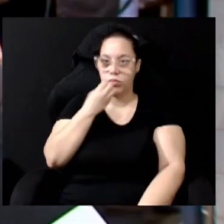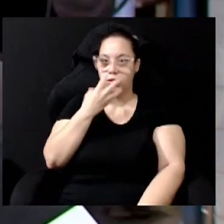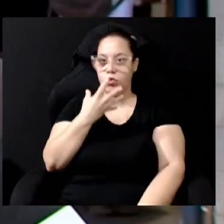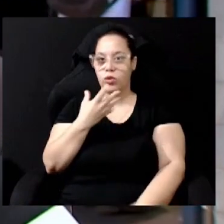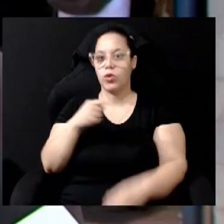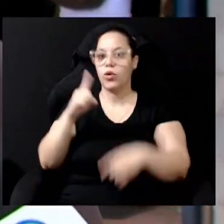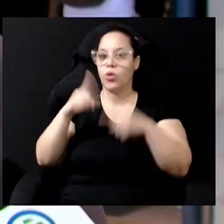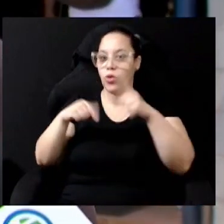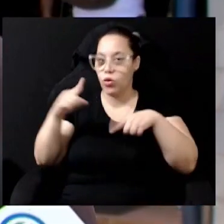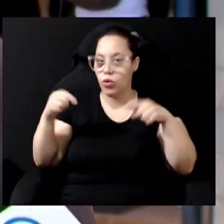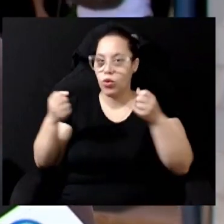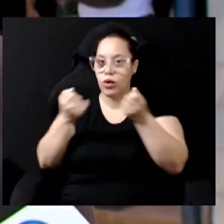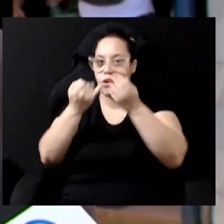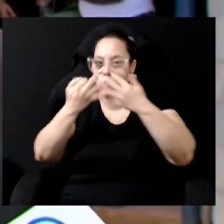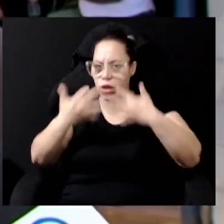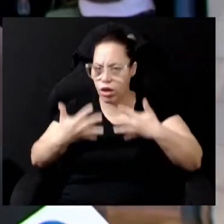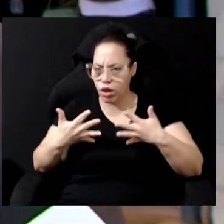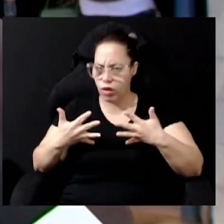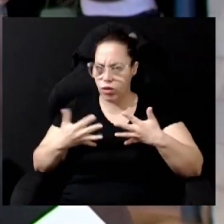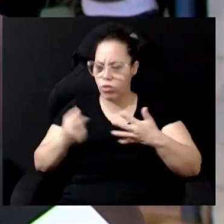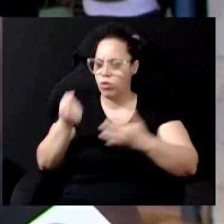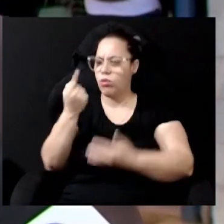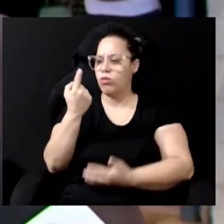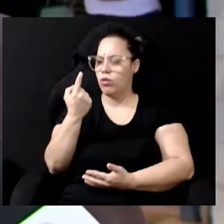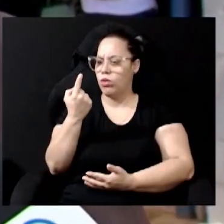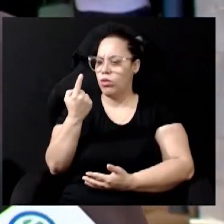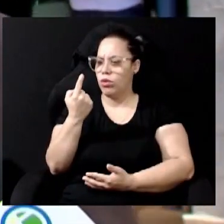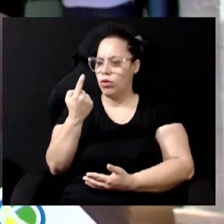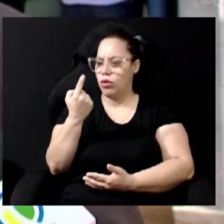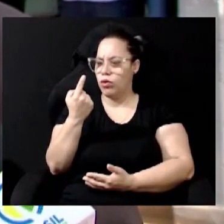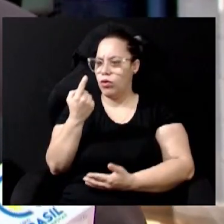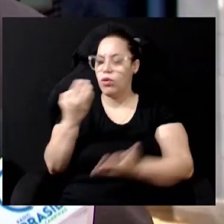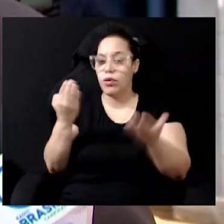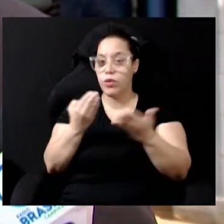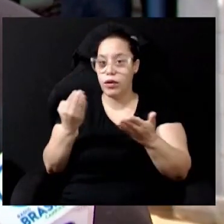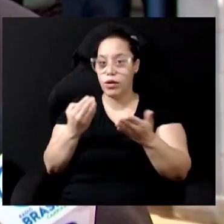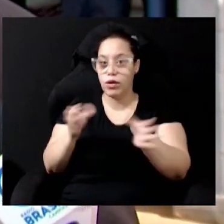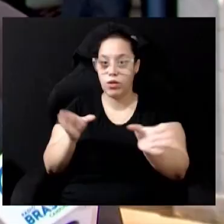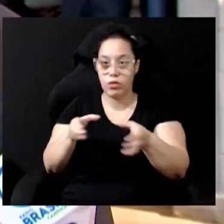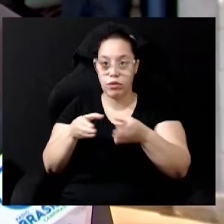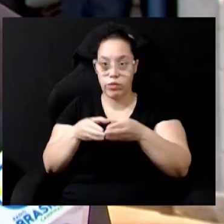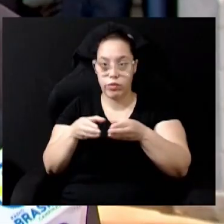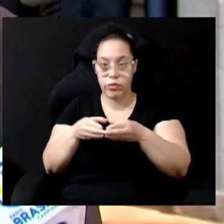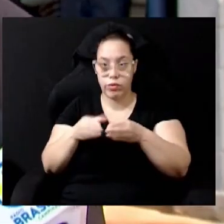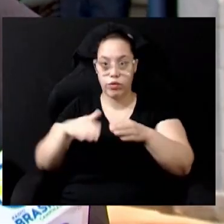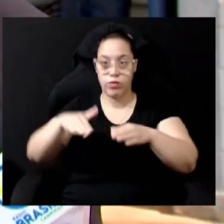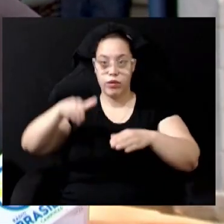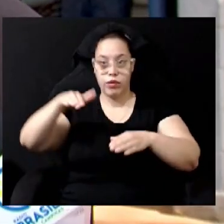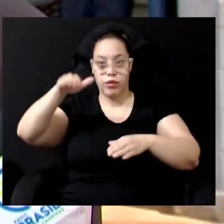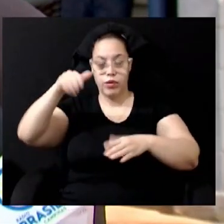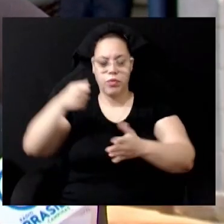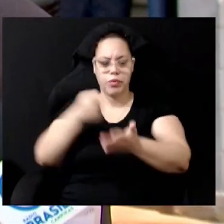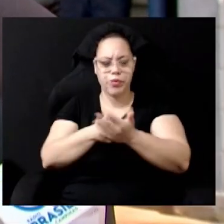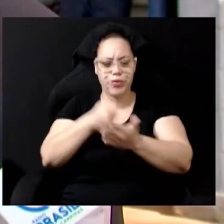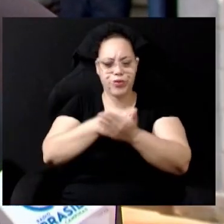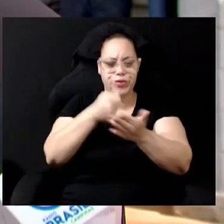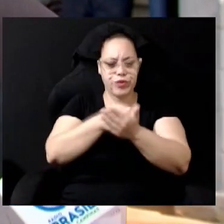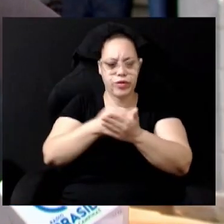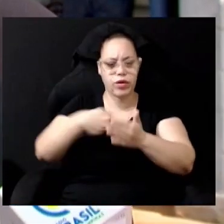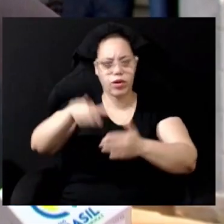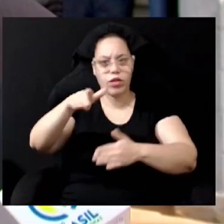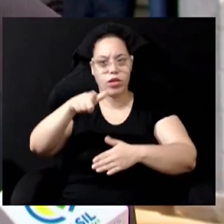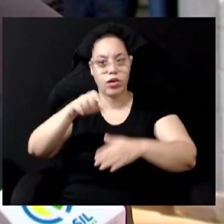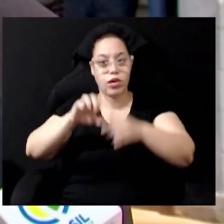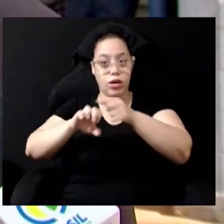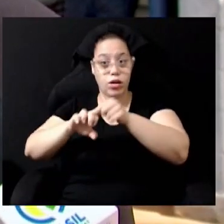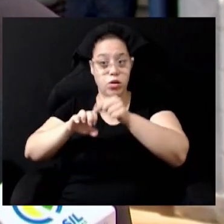explicar isso, né? O primeiro fator é que agora a gente está com uma equipe que está cada vez mais dedicada a ir atrás dessas empresas. Eles fazem um trabalho